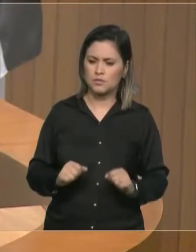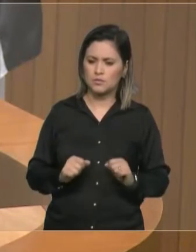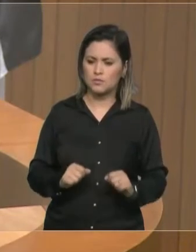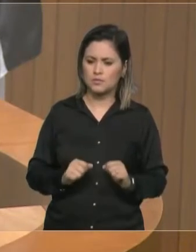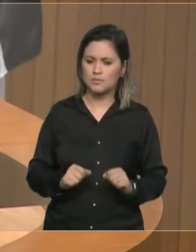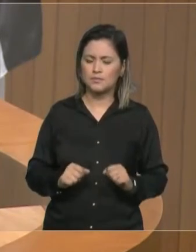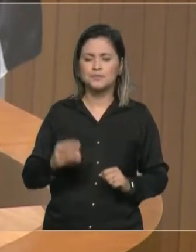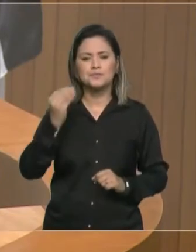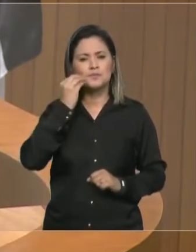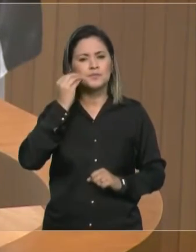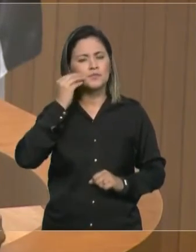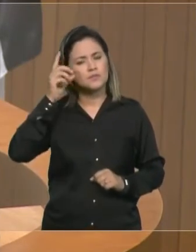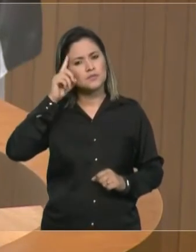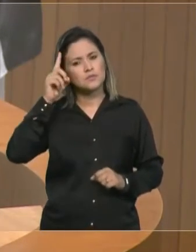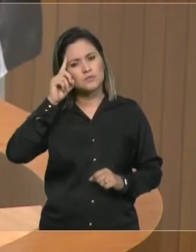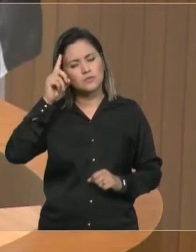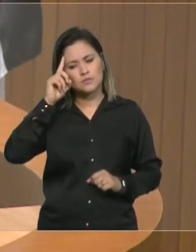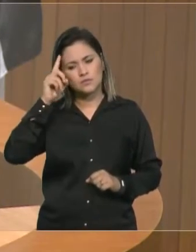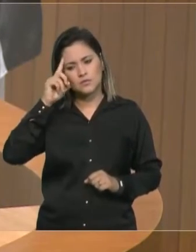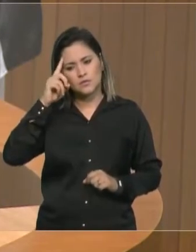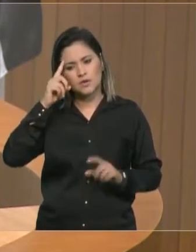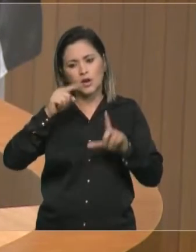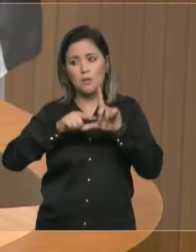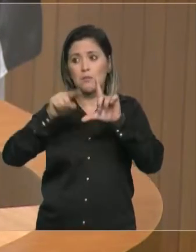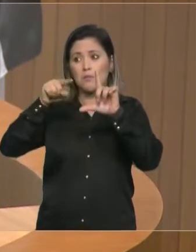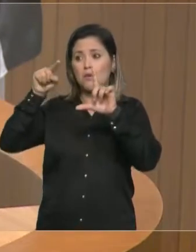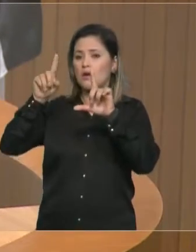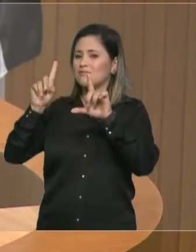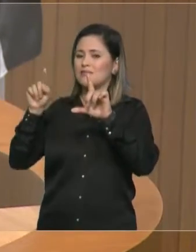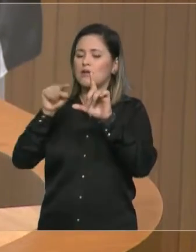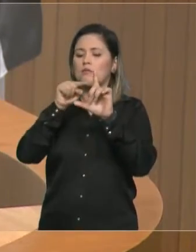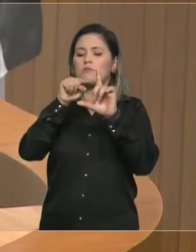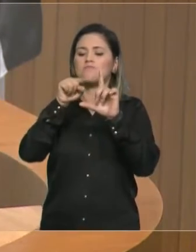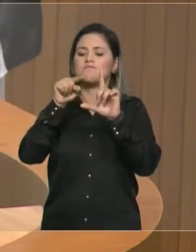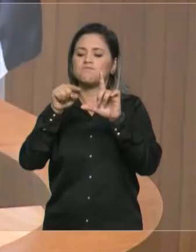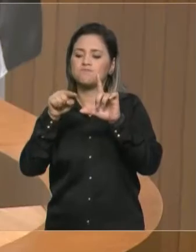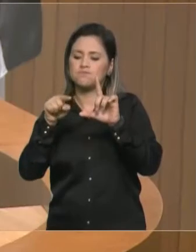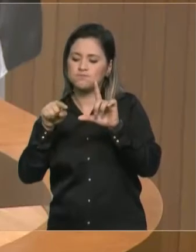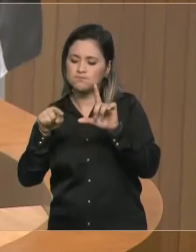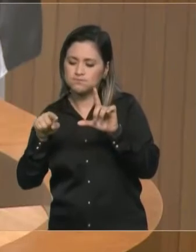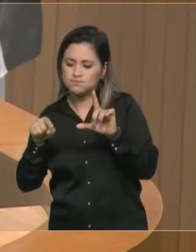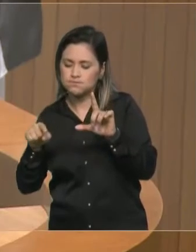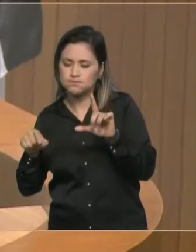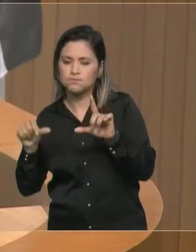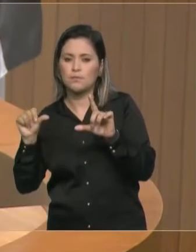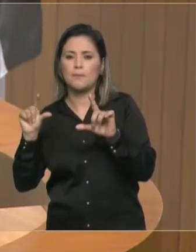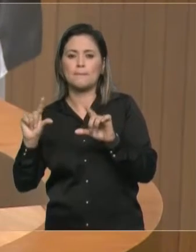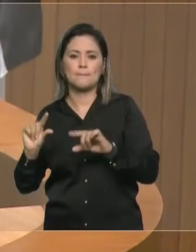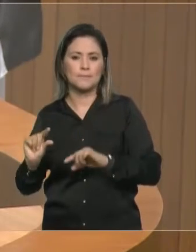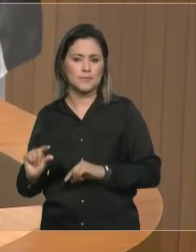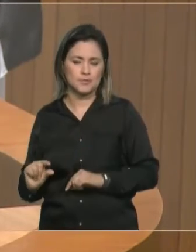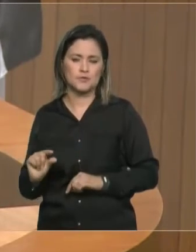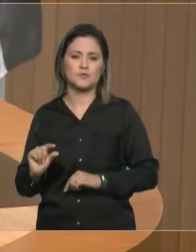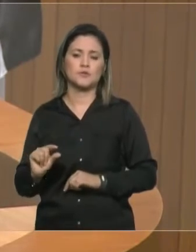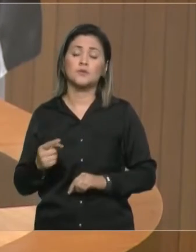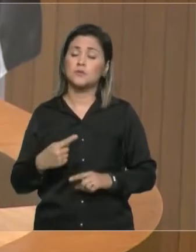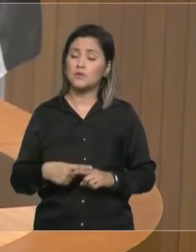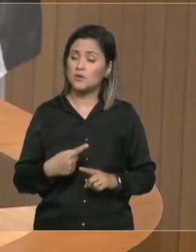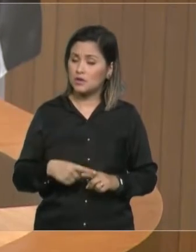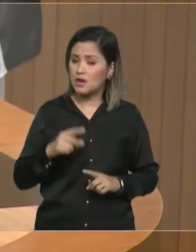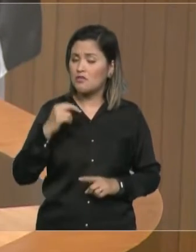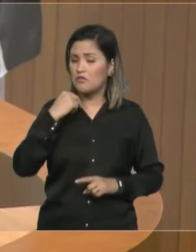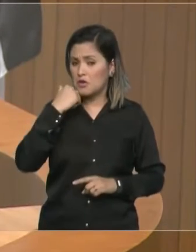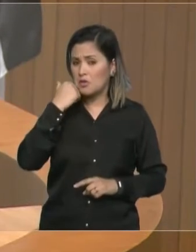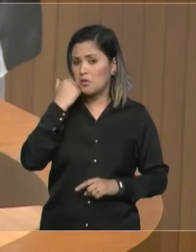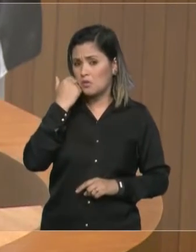a cada dia esses índices sendo diminuídos. Porque isso é uma vergonha nacional, se torna uma vergonha para o Maranhão, mas